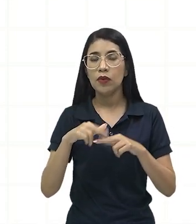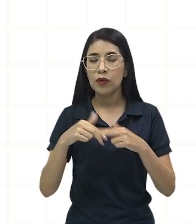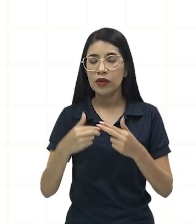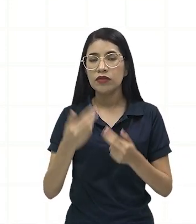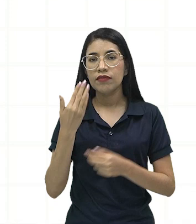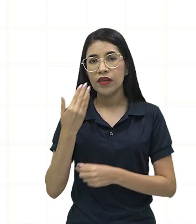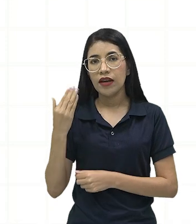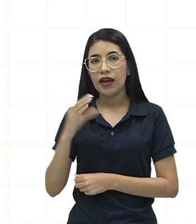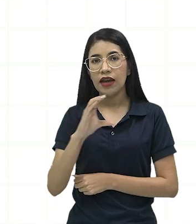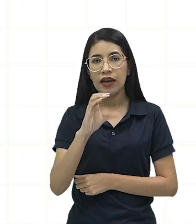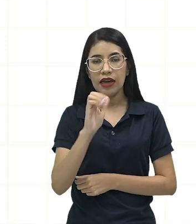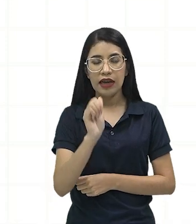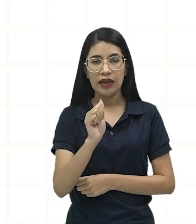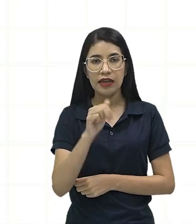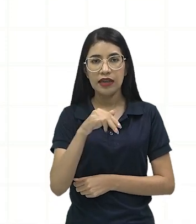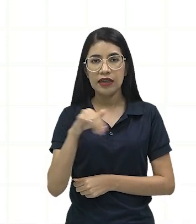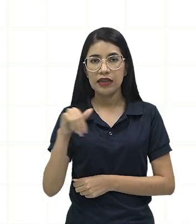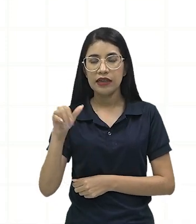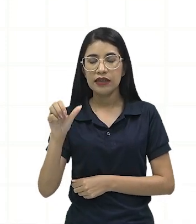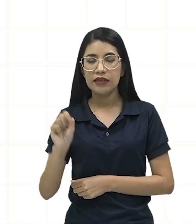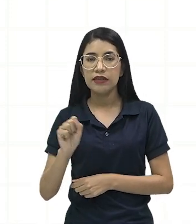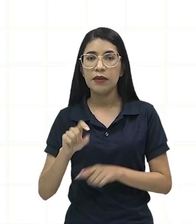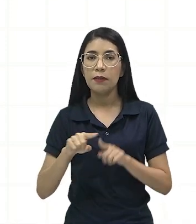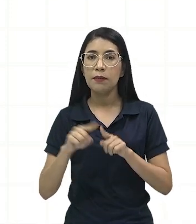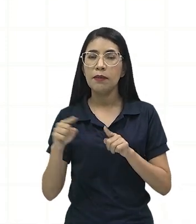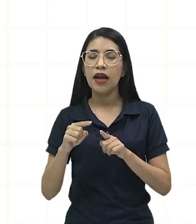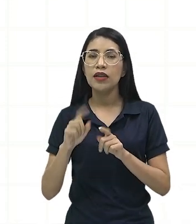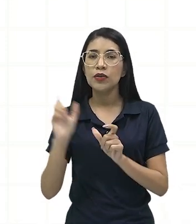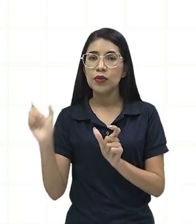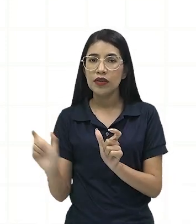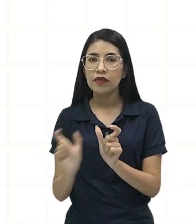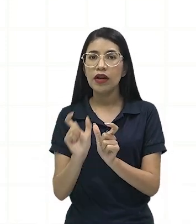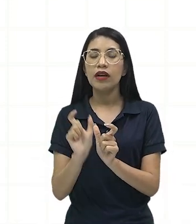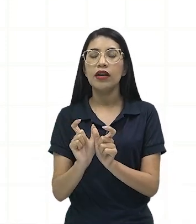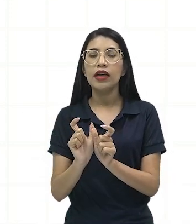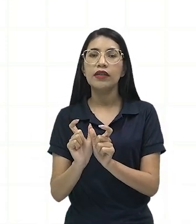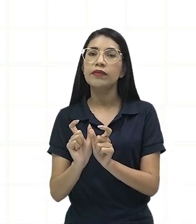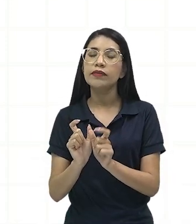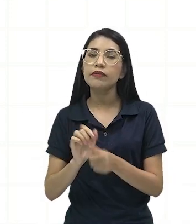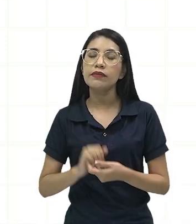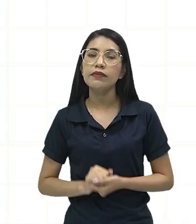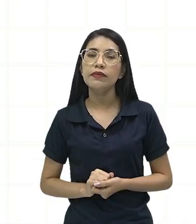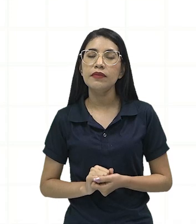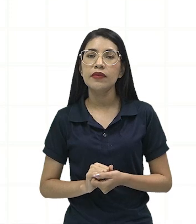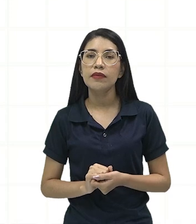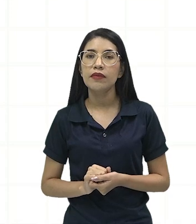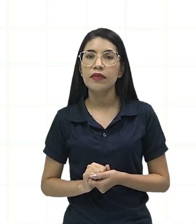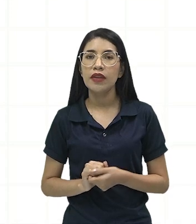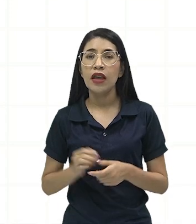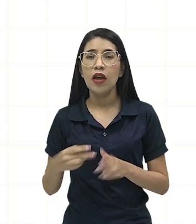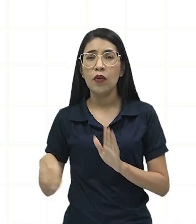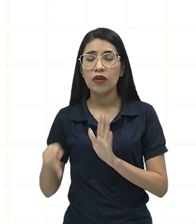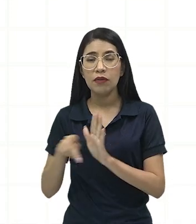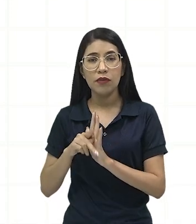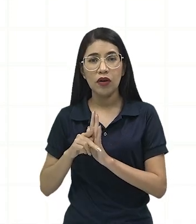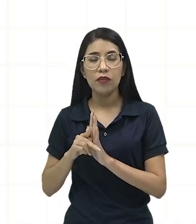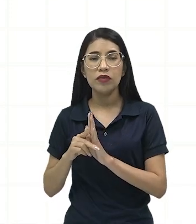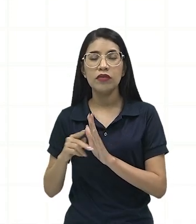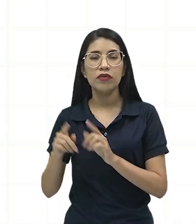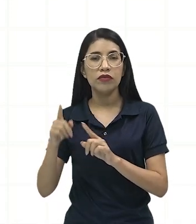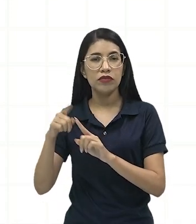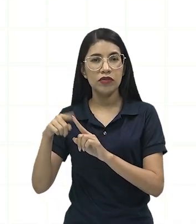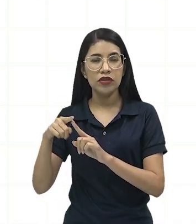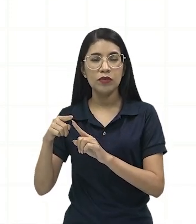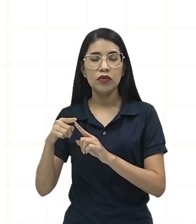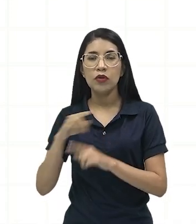inicial maiúscula. Já o adjetivo, né, ou seja, aquilo que vai dar nome àquela espécie, a gente coloca